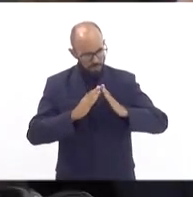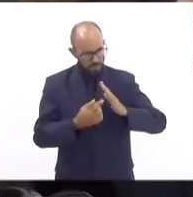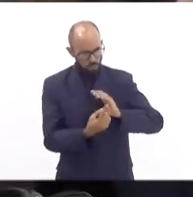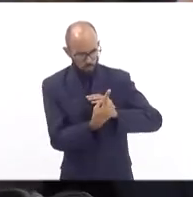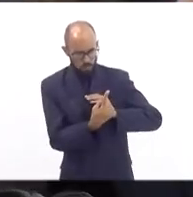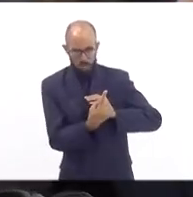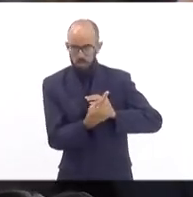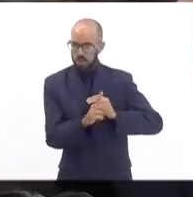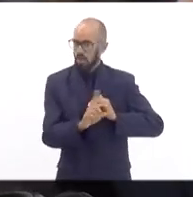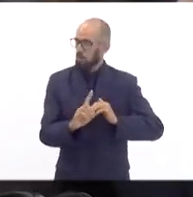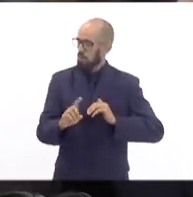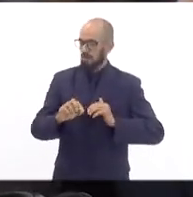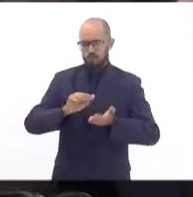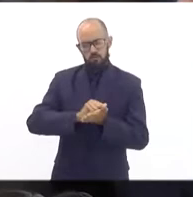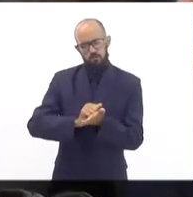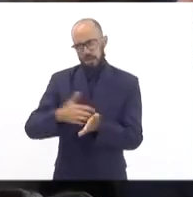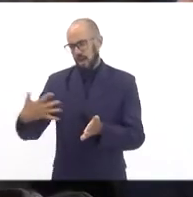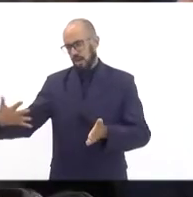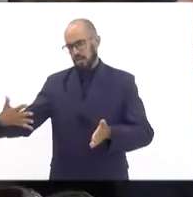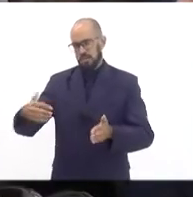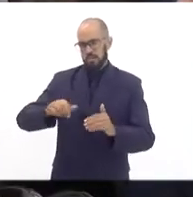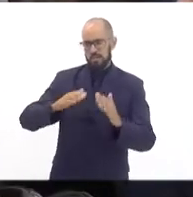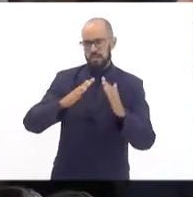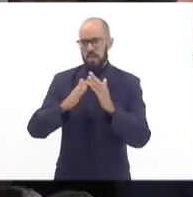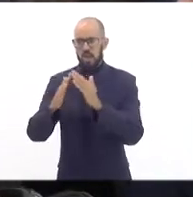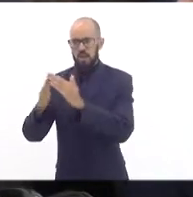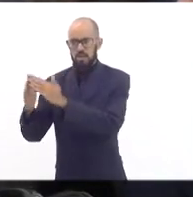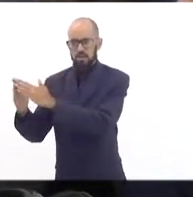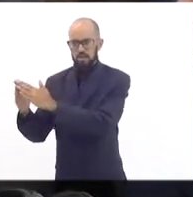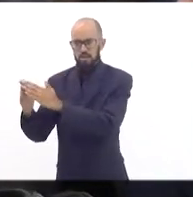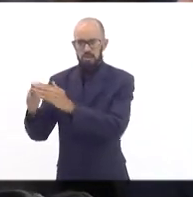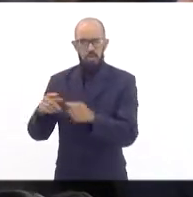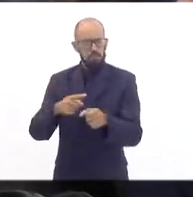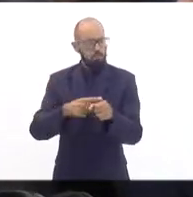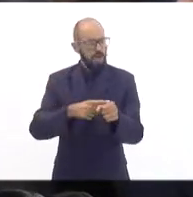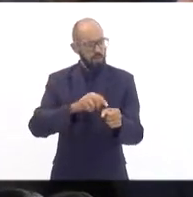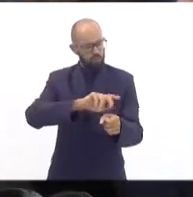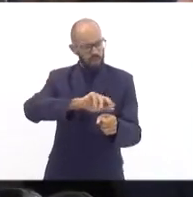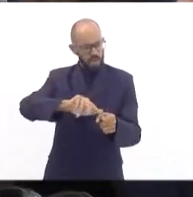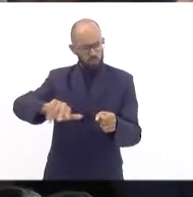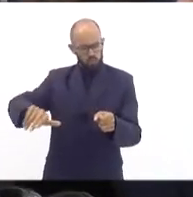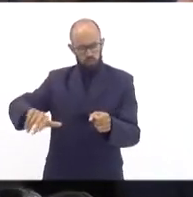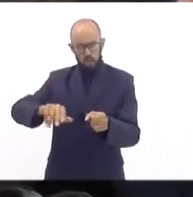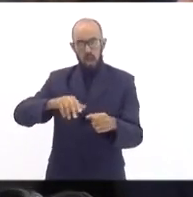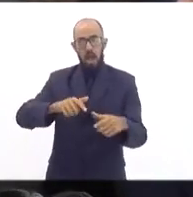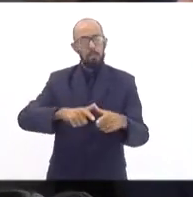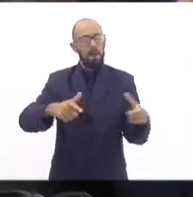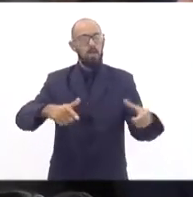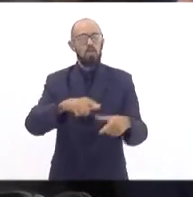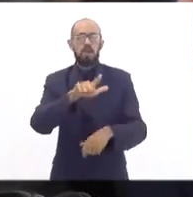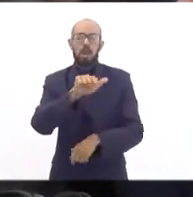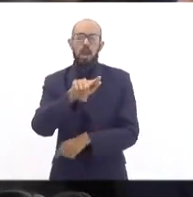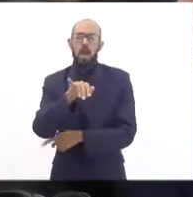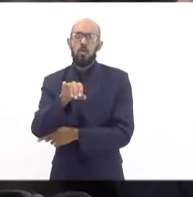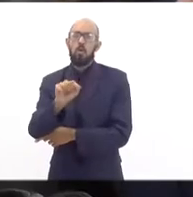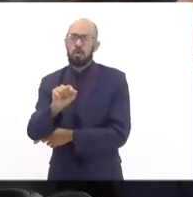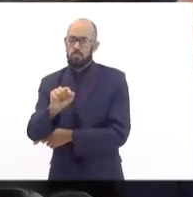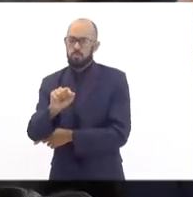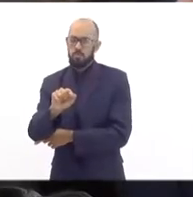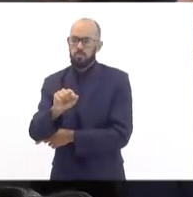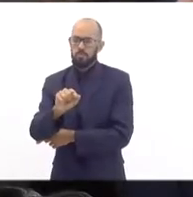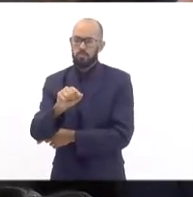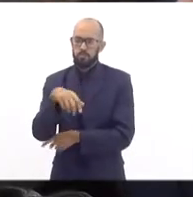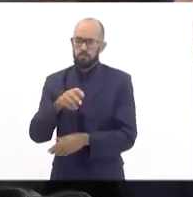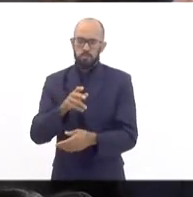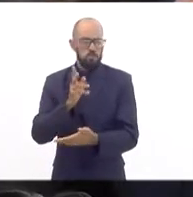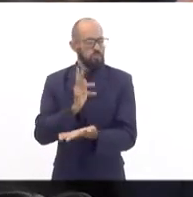Em várias casas? Em várias casas, várias residências. Em vários bairros diferentes ou só na Lagoa? Não, a maioria tudo na Lagoa. Entendi. Então, seu trajeto é